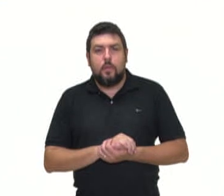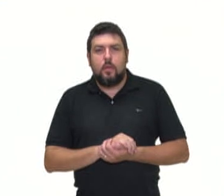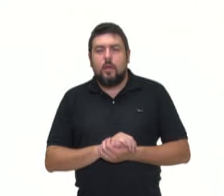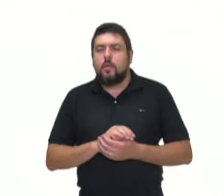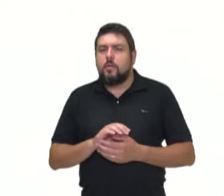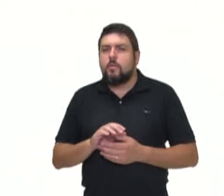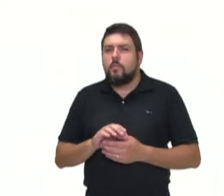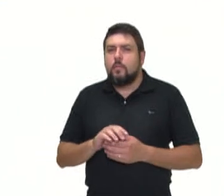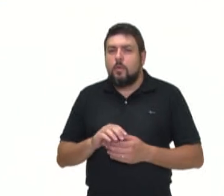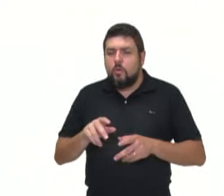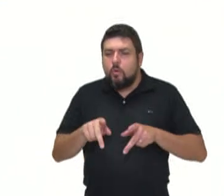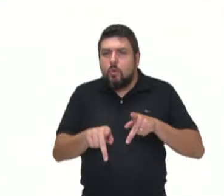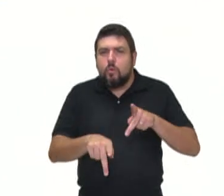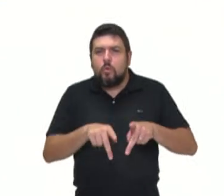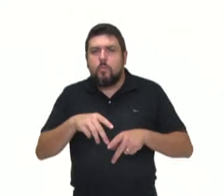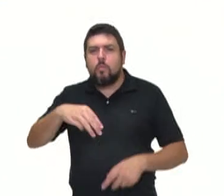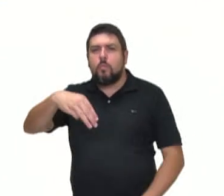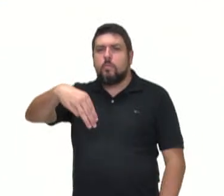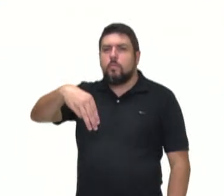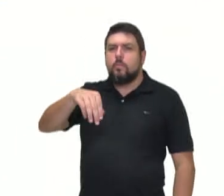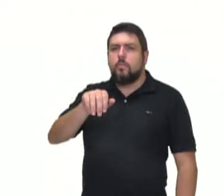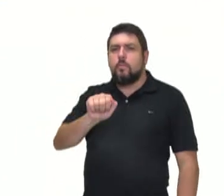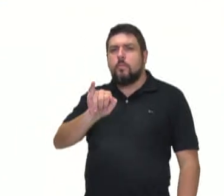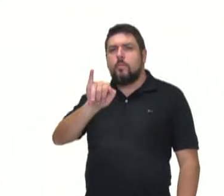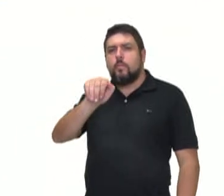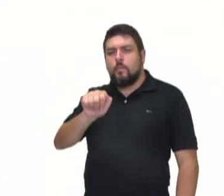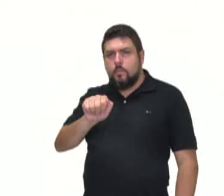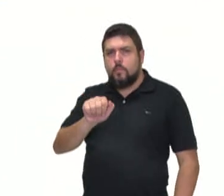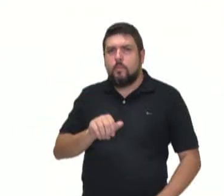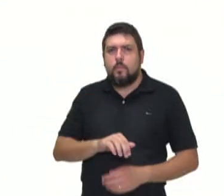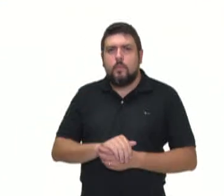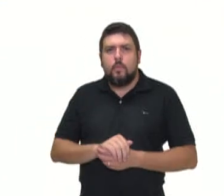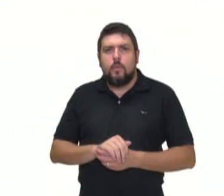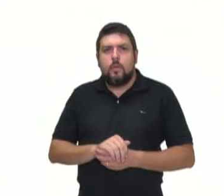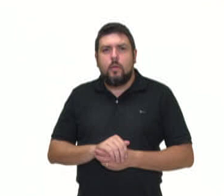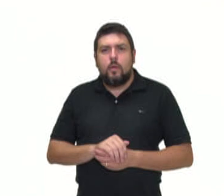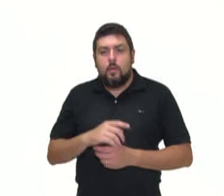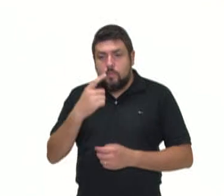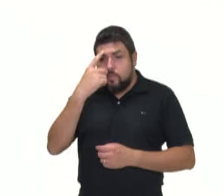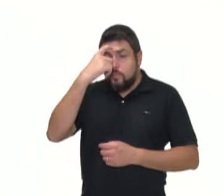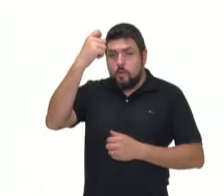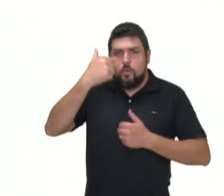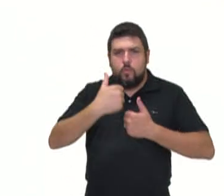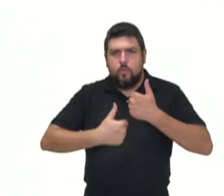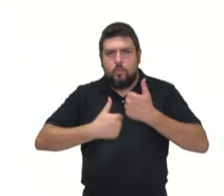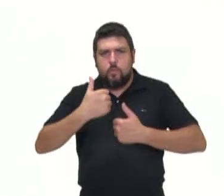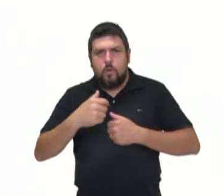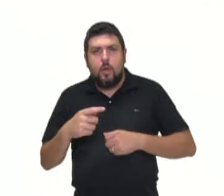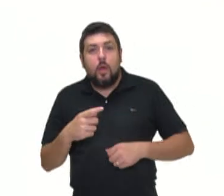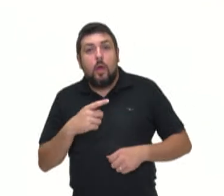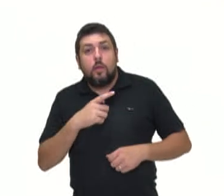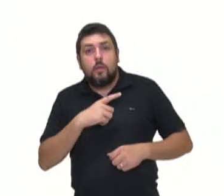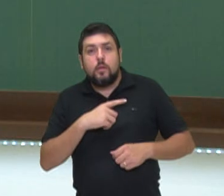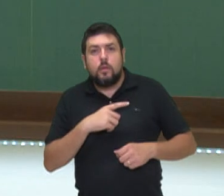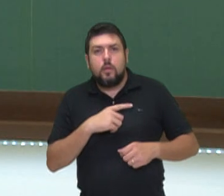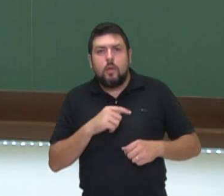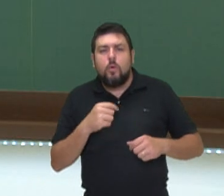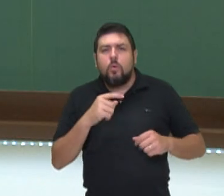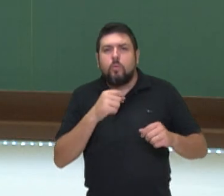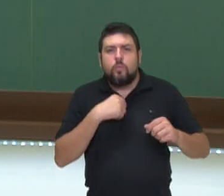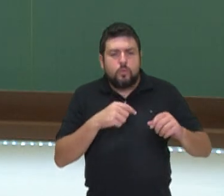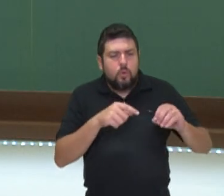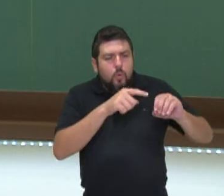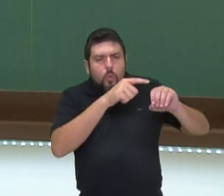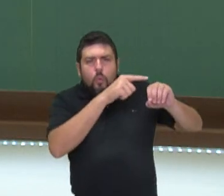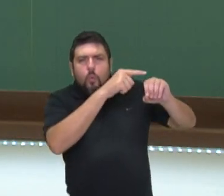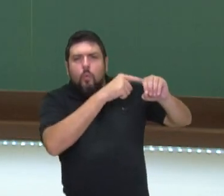faz muito tempo isso, né? Os times deveriam acertar um alvo, um aro fixo, né? Ou